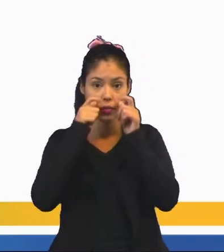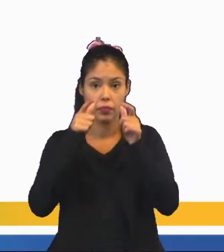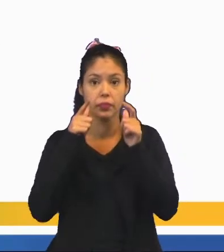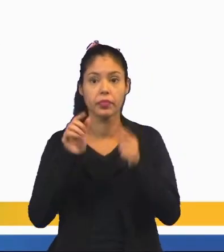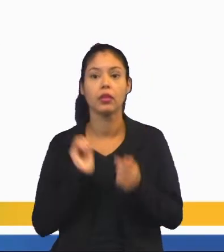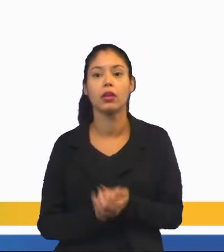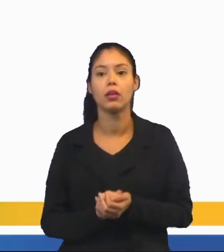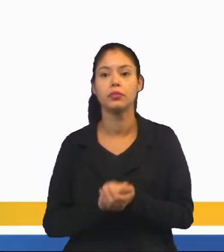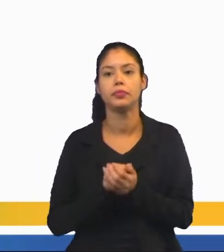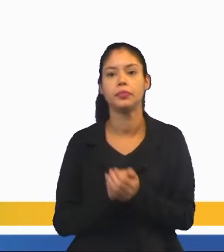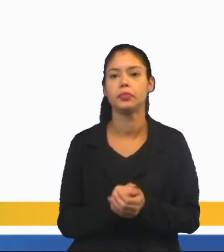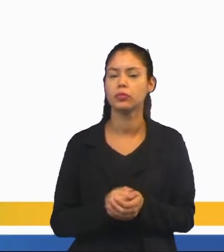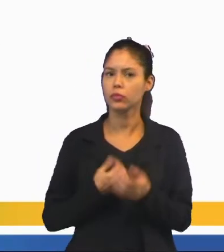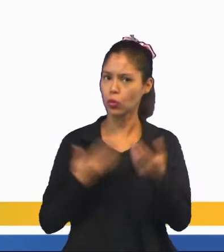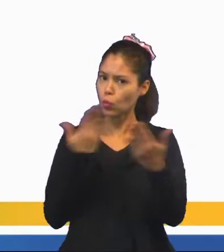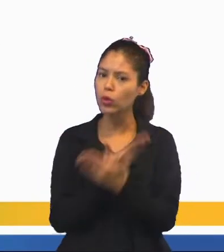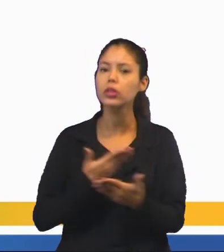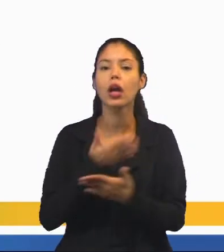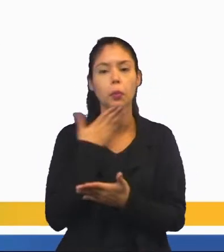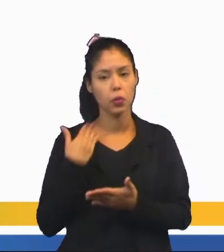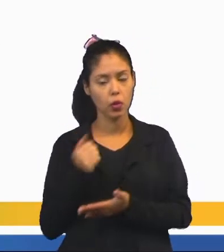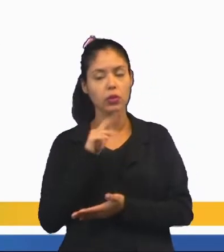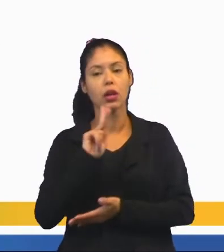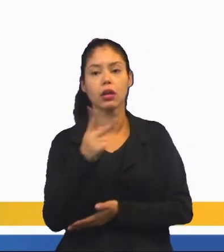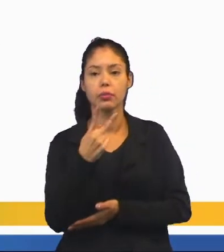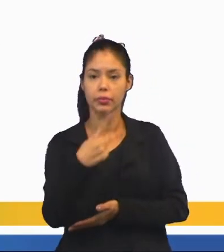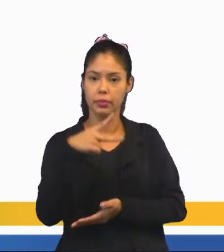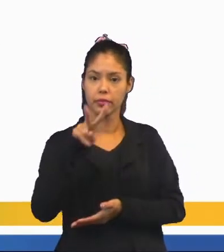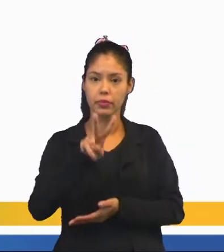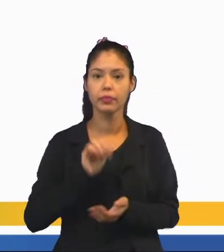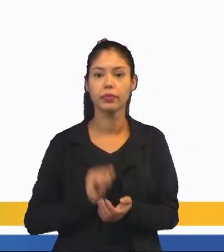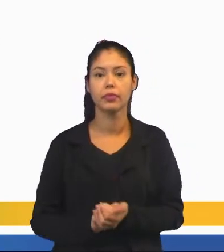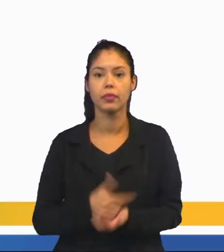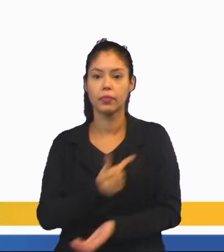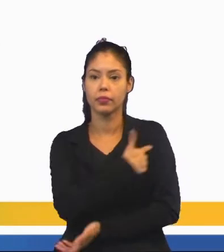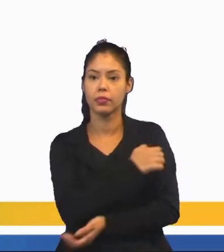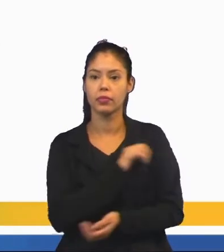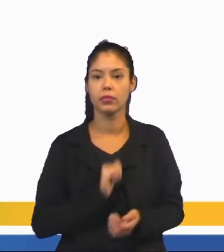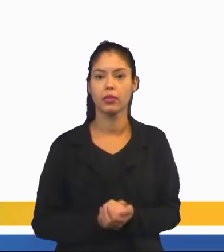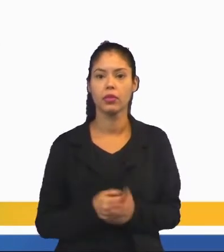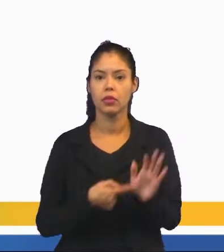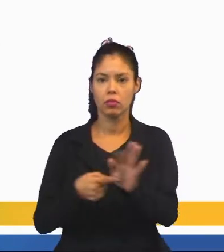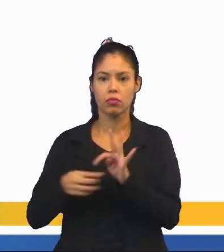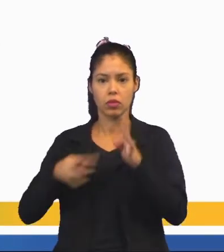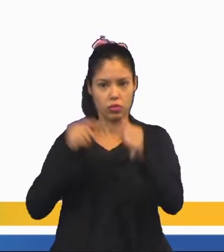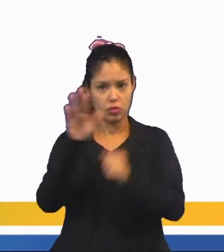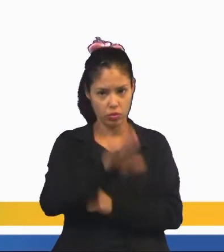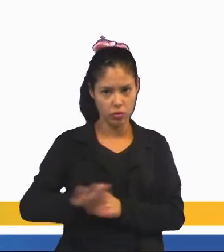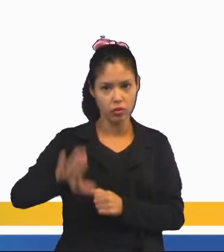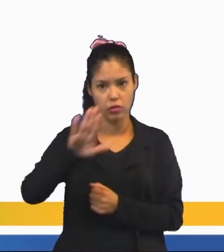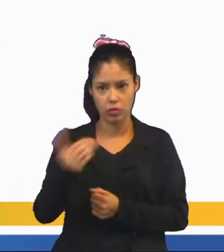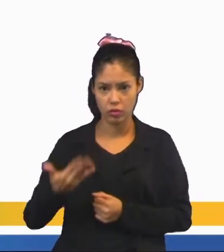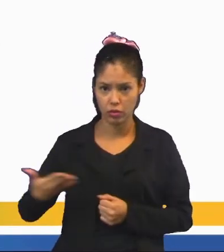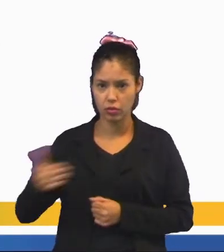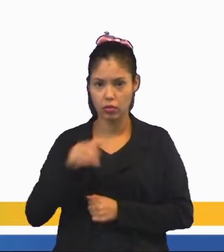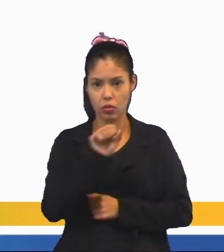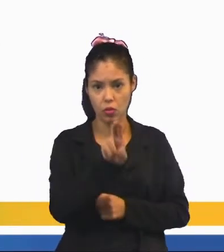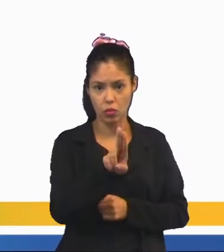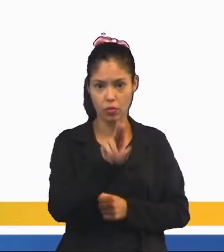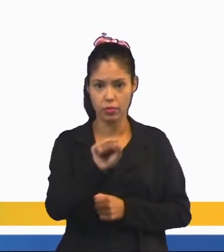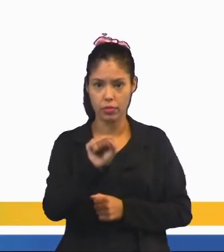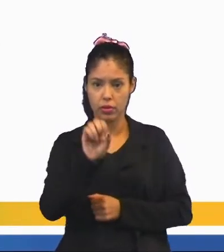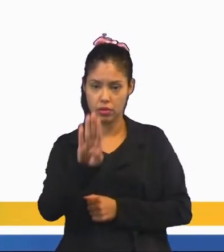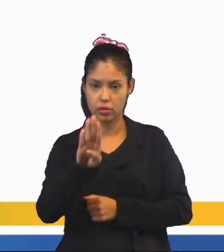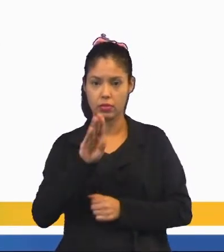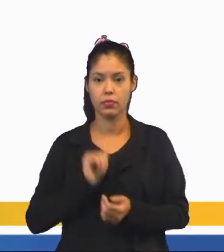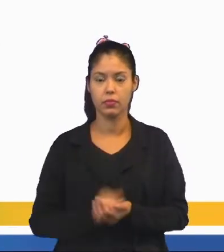Atenção, uma medida eficaz de prevenção do HPV é a vacina, disponível em todas as